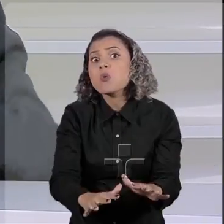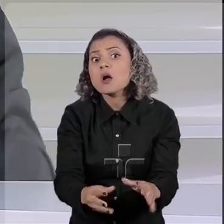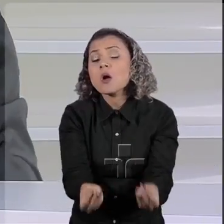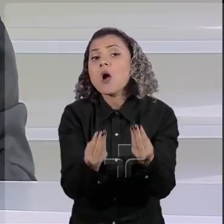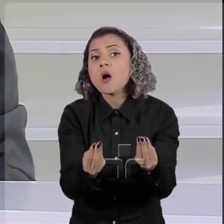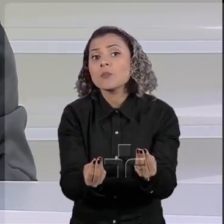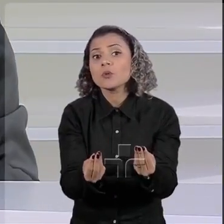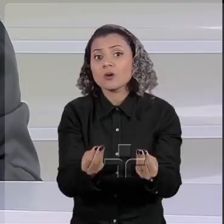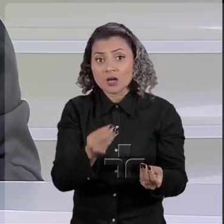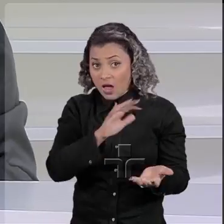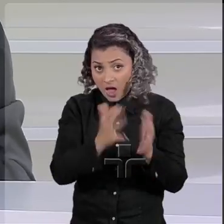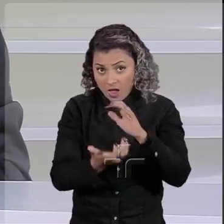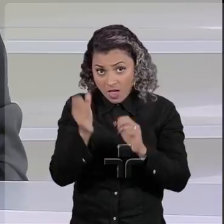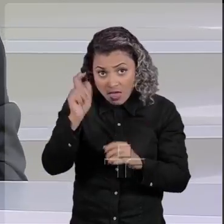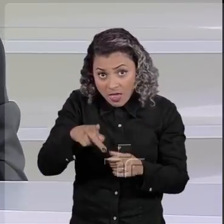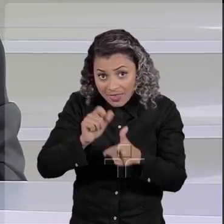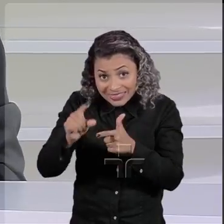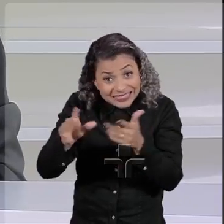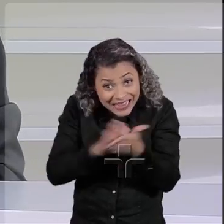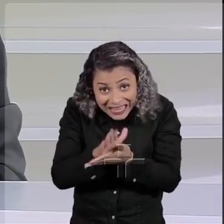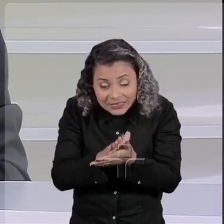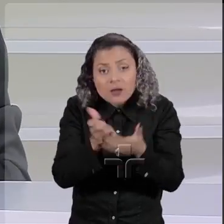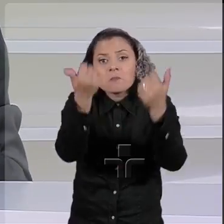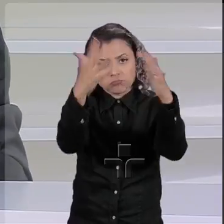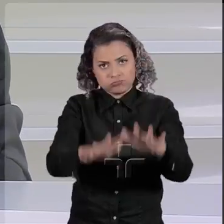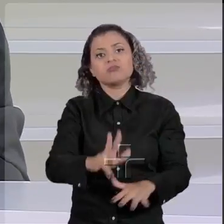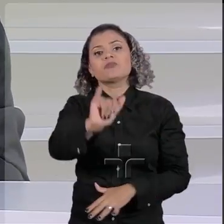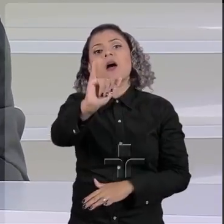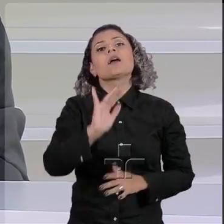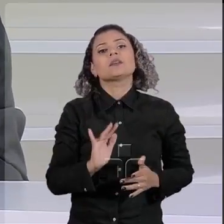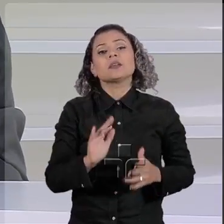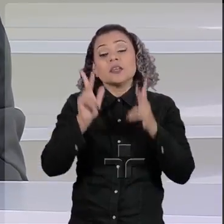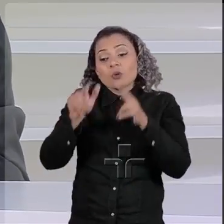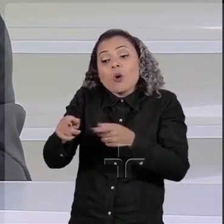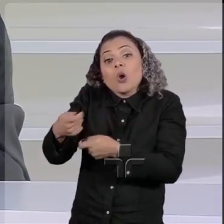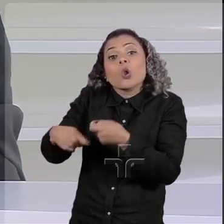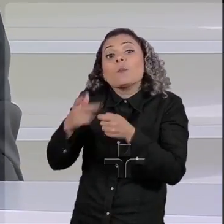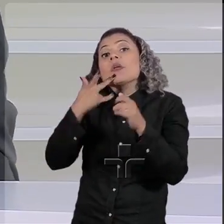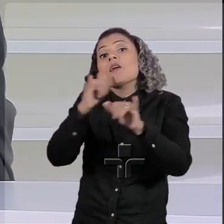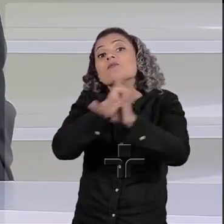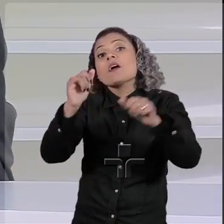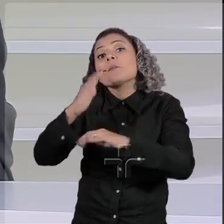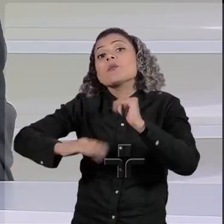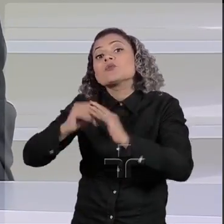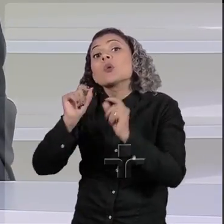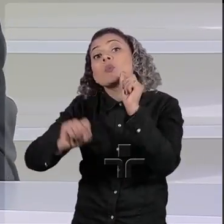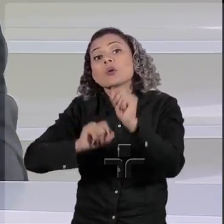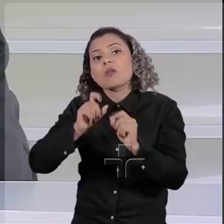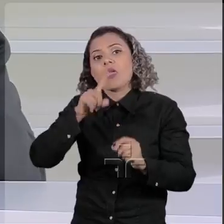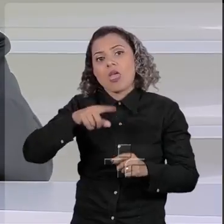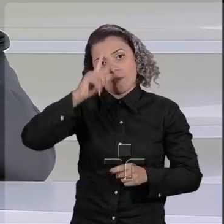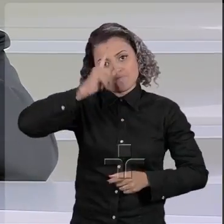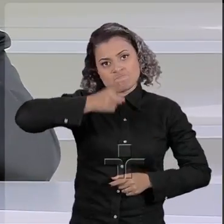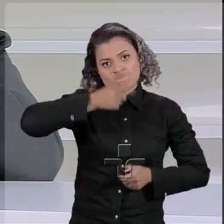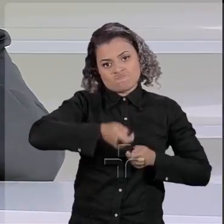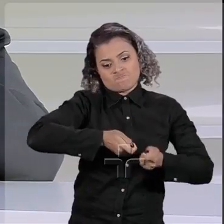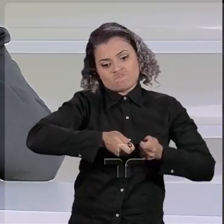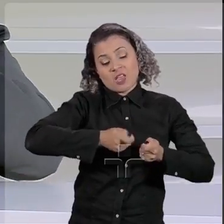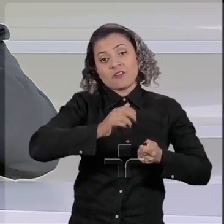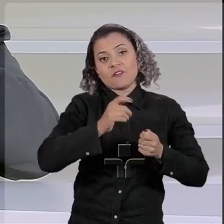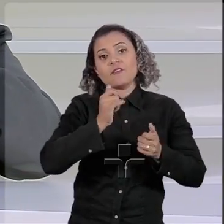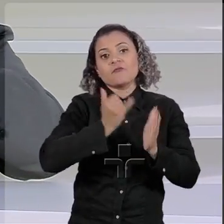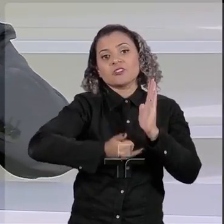narrativa desmorona. E a perspectiva vai ser do que os economistas chamam dominância fiscal. É aquela